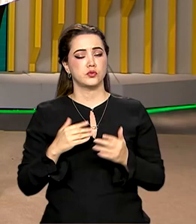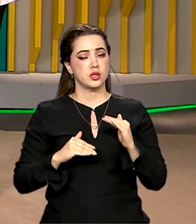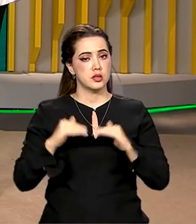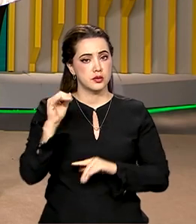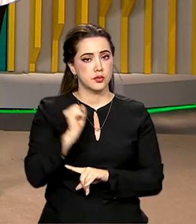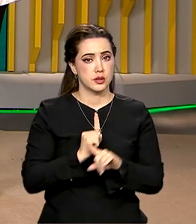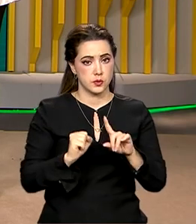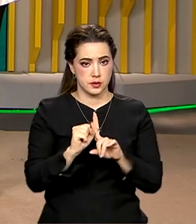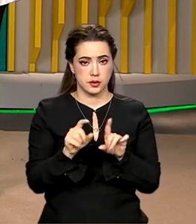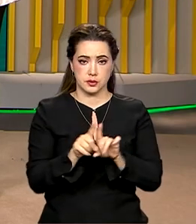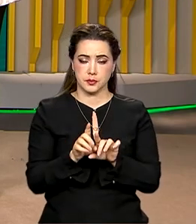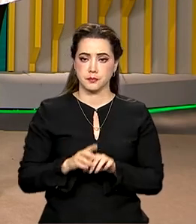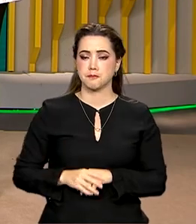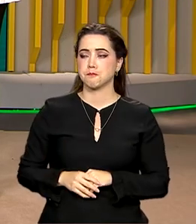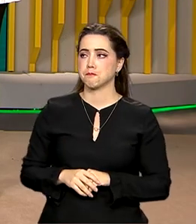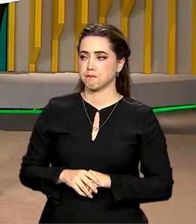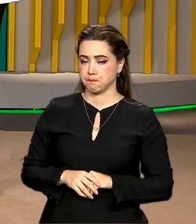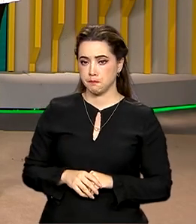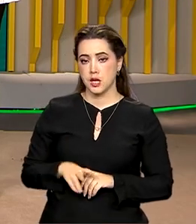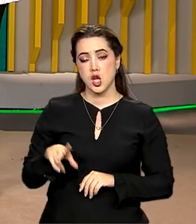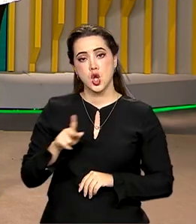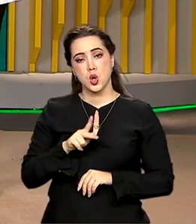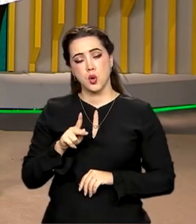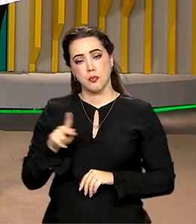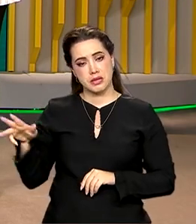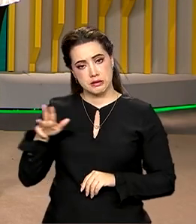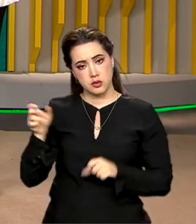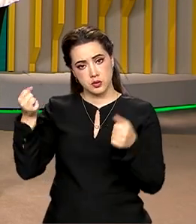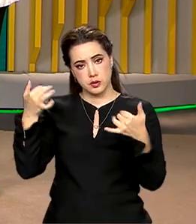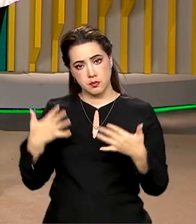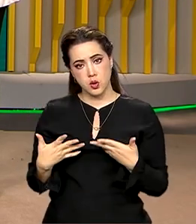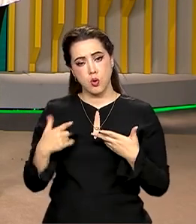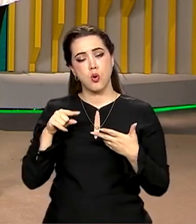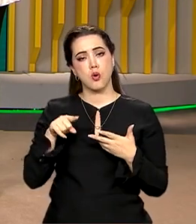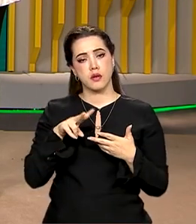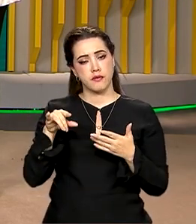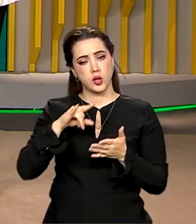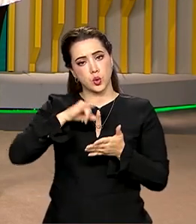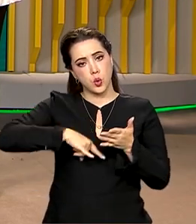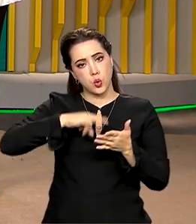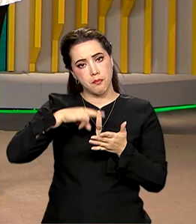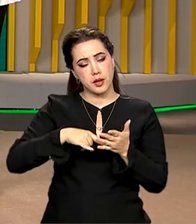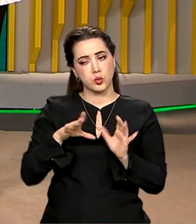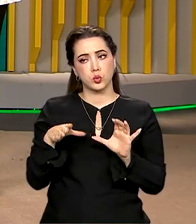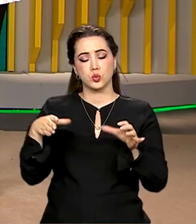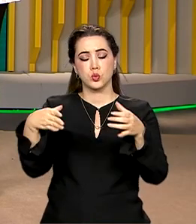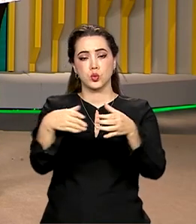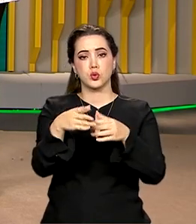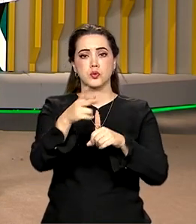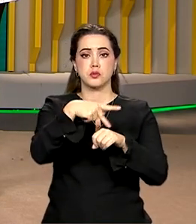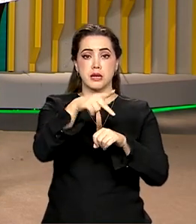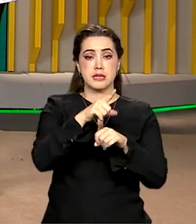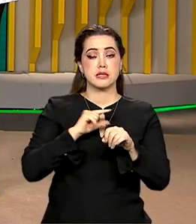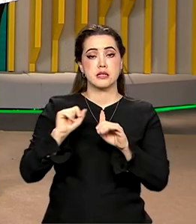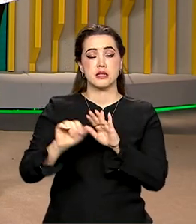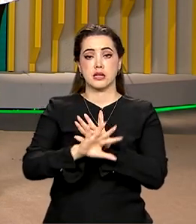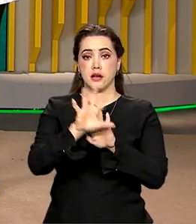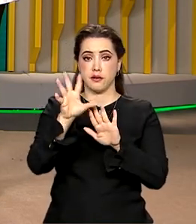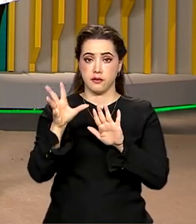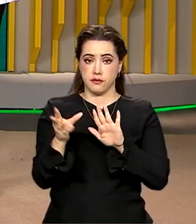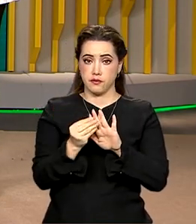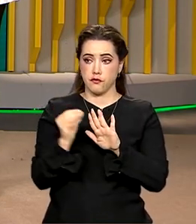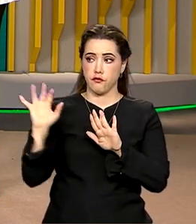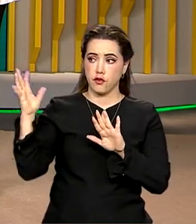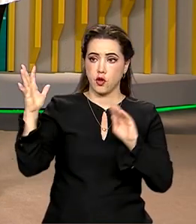vai preparar um documento conjunto de países com florestas naturais para apresentar na próxima Conferência das Nações Unidas